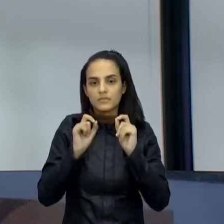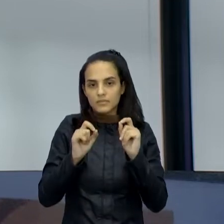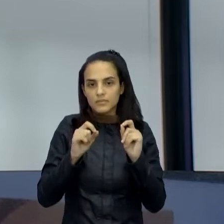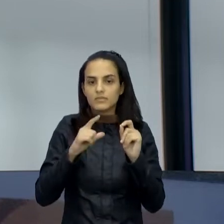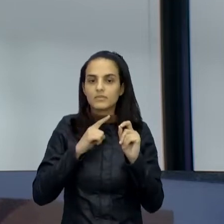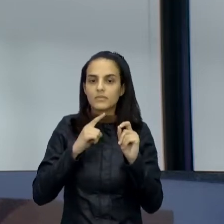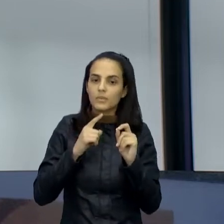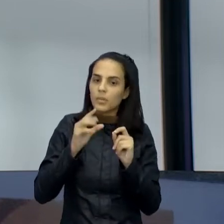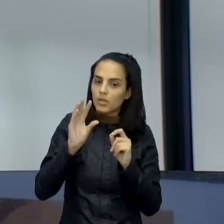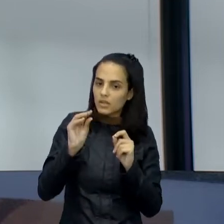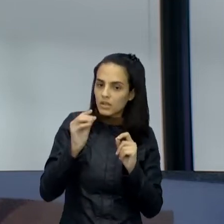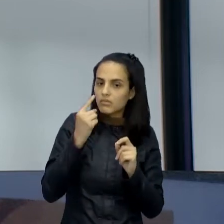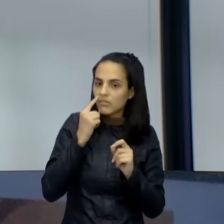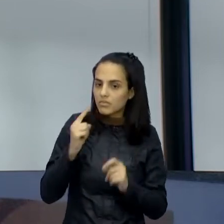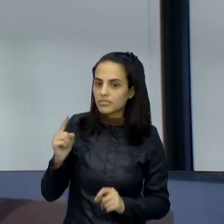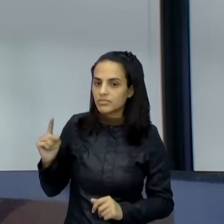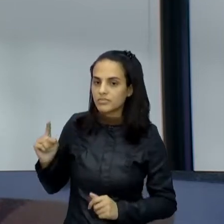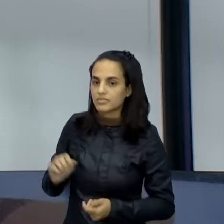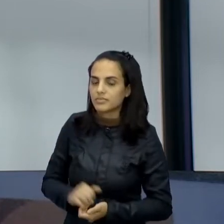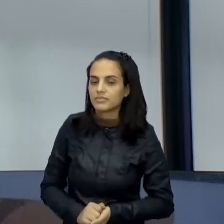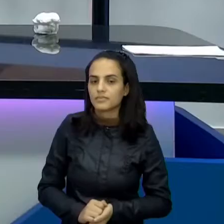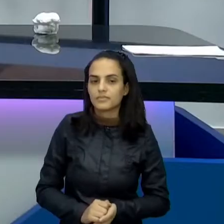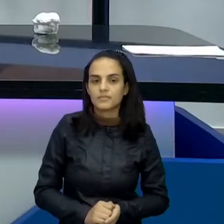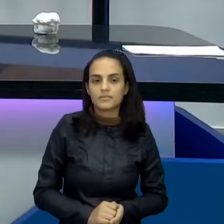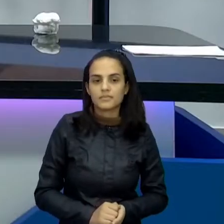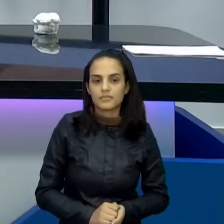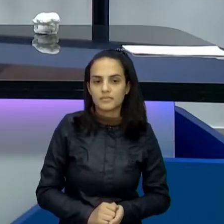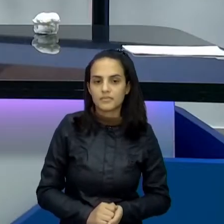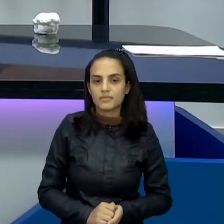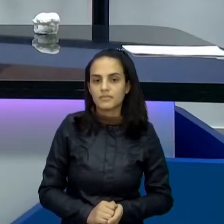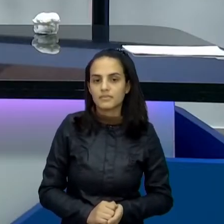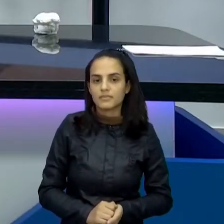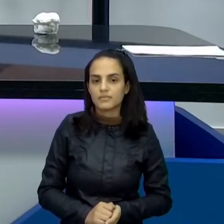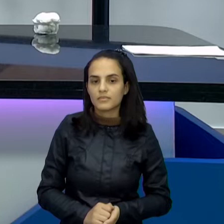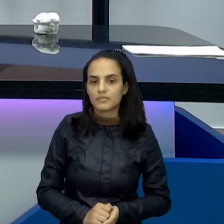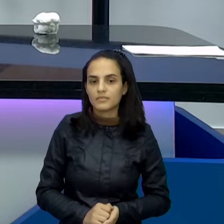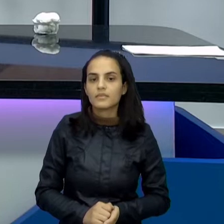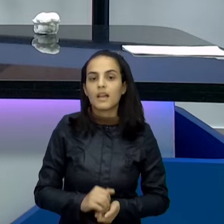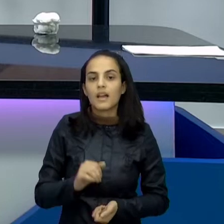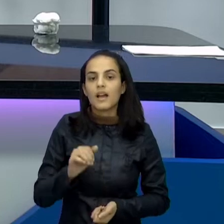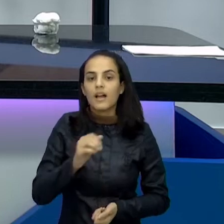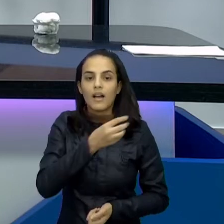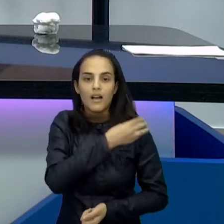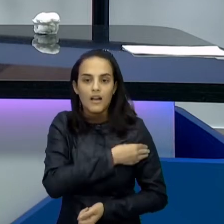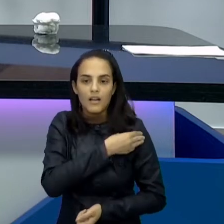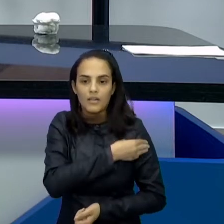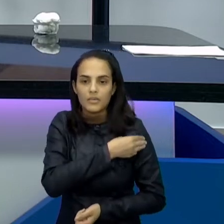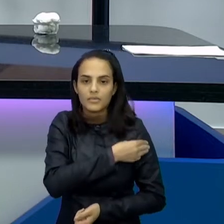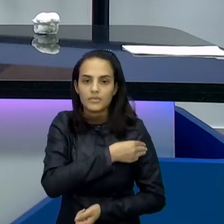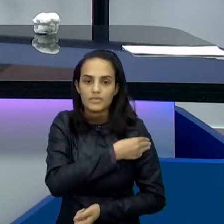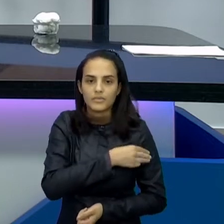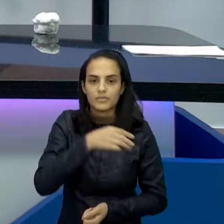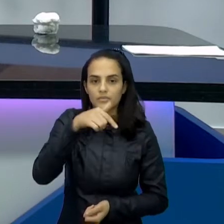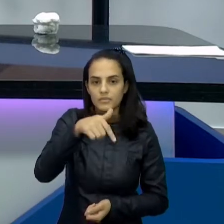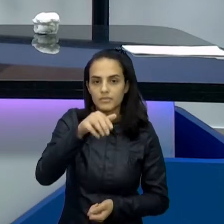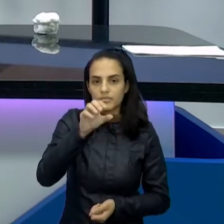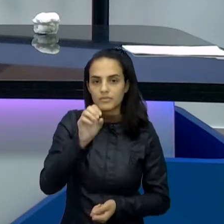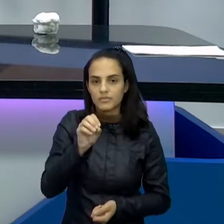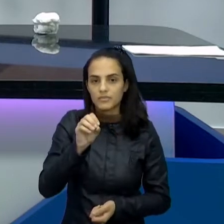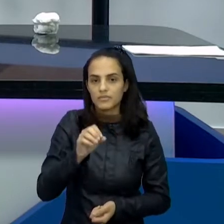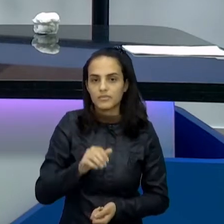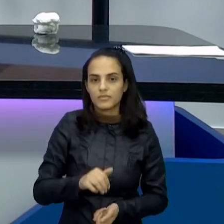de algodão e vou colocar um pouco de álcool número 70. Veja que isso aqui